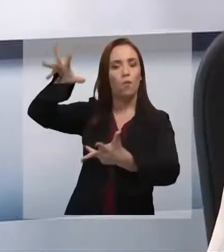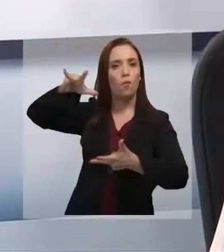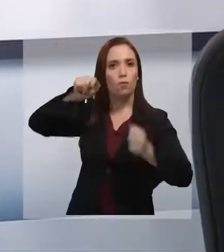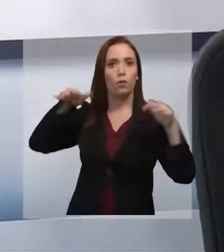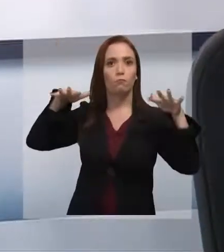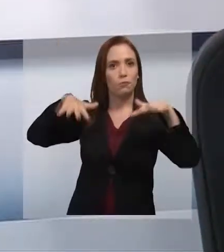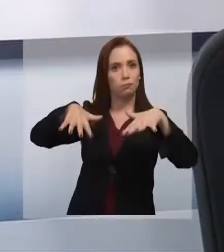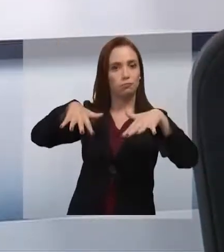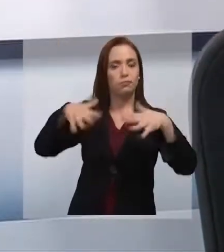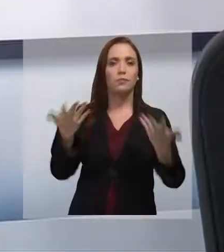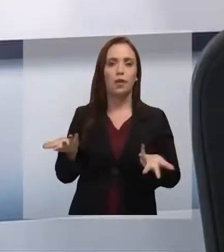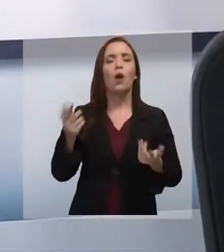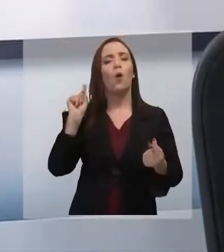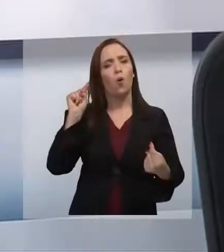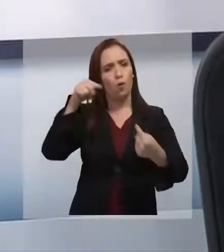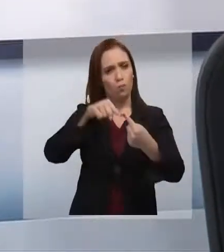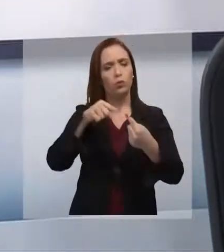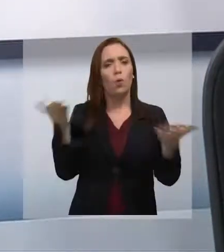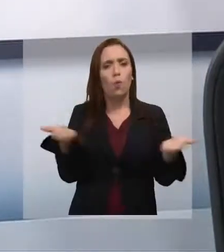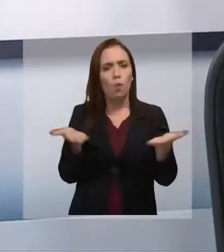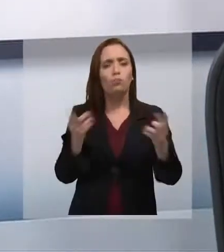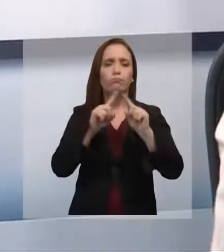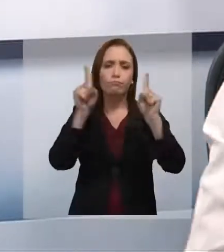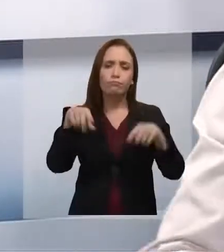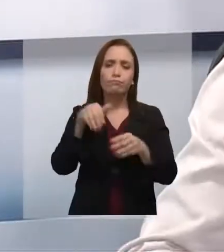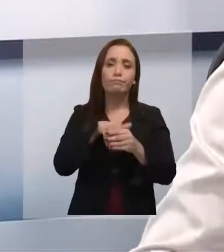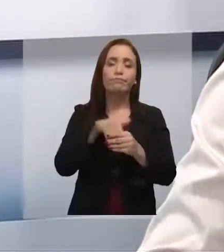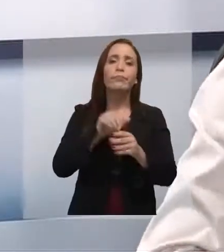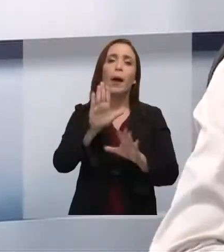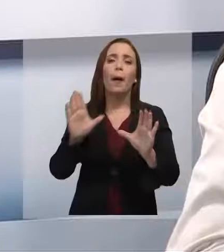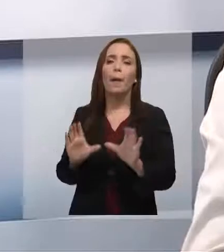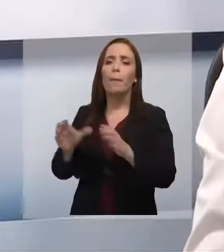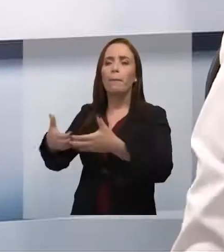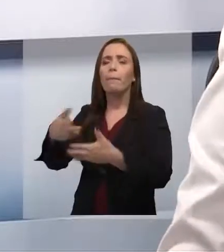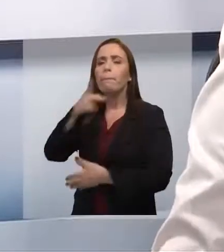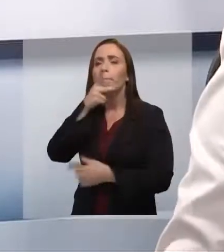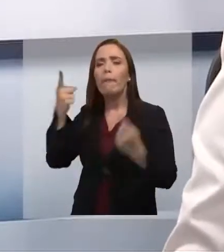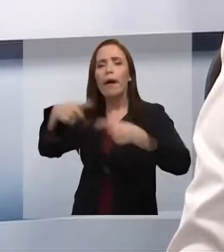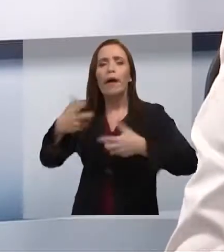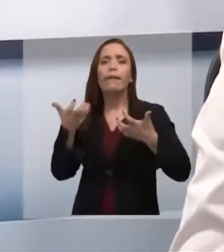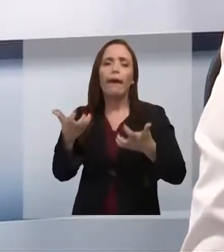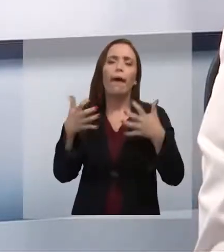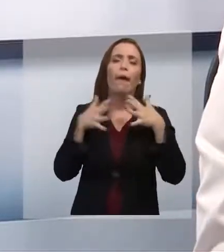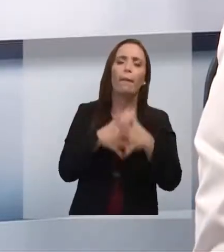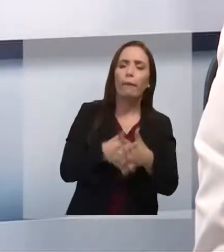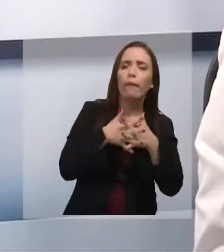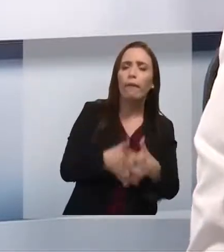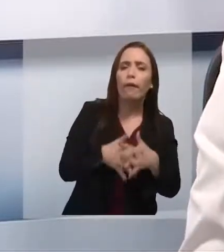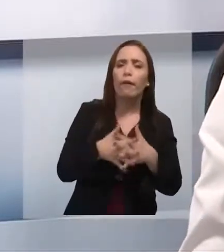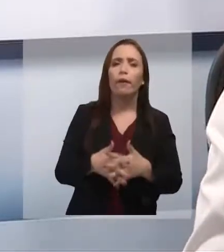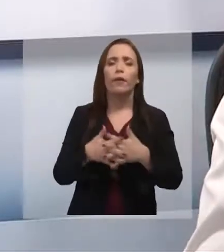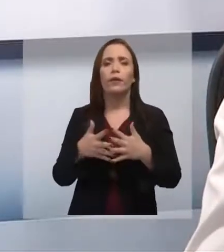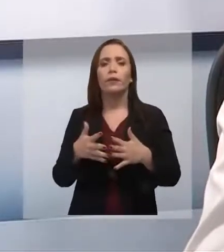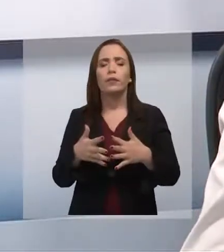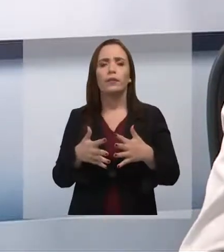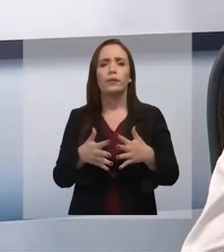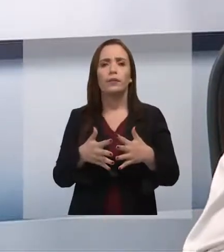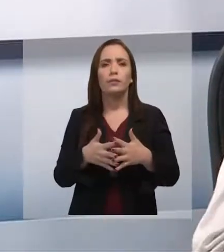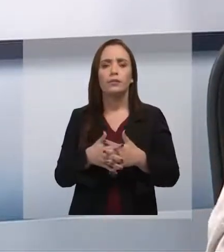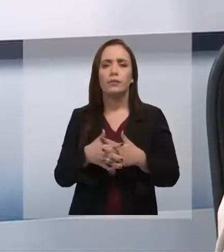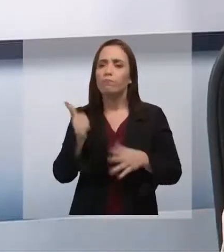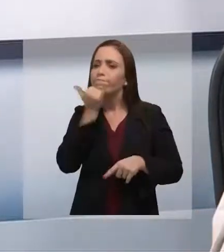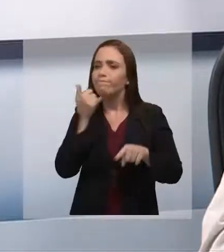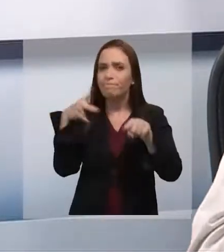modelo, esse é o intuito da matéria que a gente está voltando, é a oposição, tumultuou, faz parte do processo. Desculpa